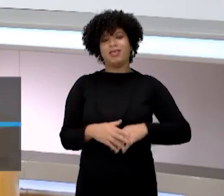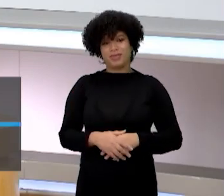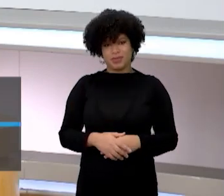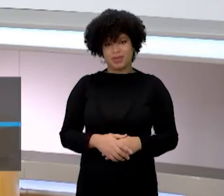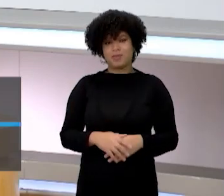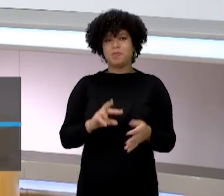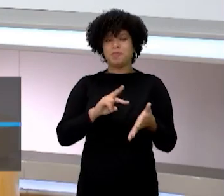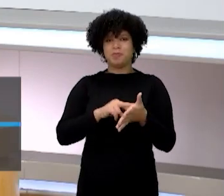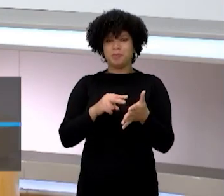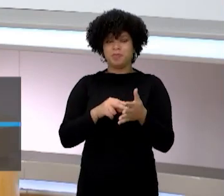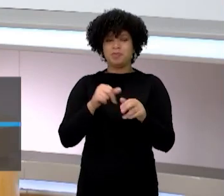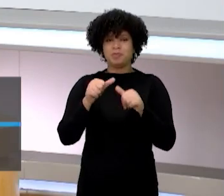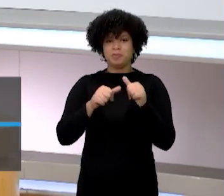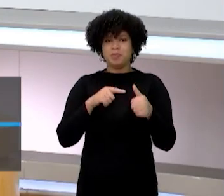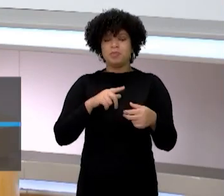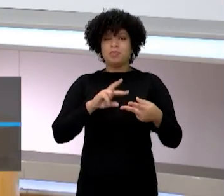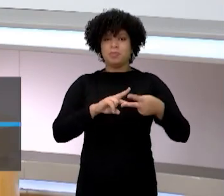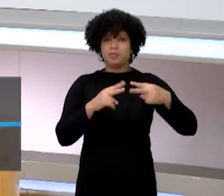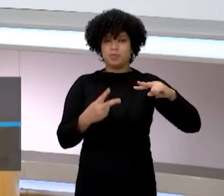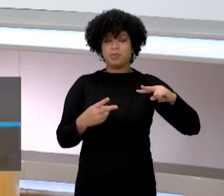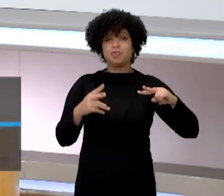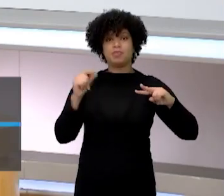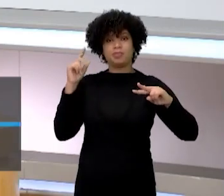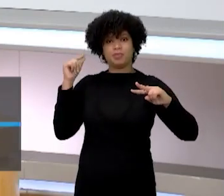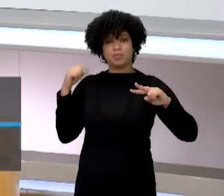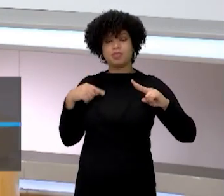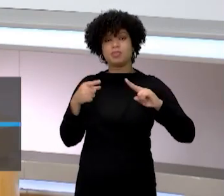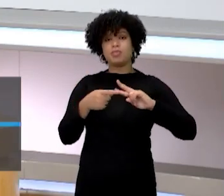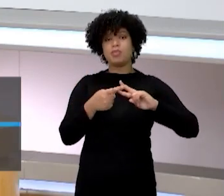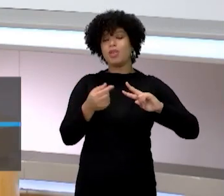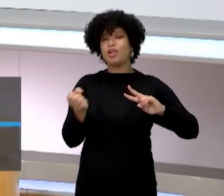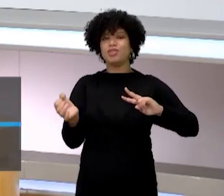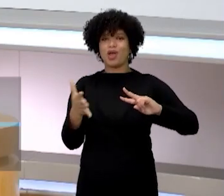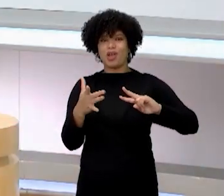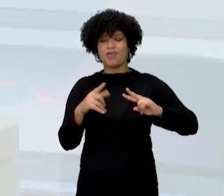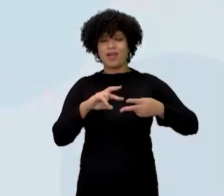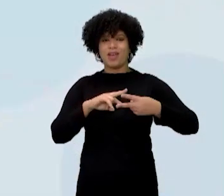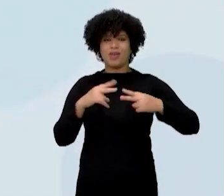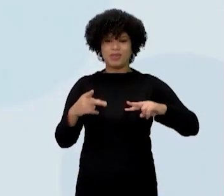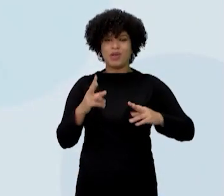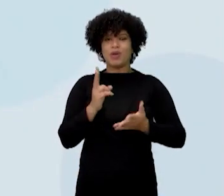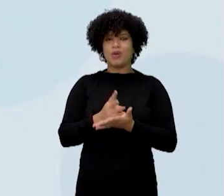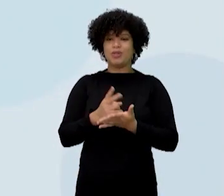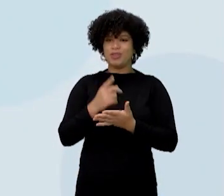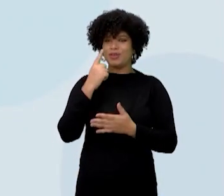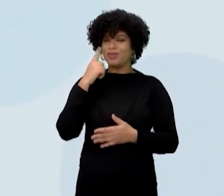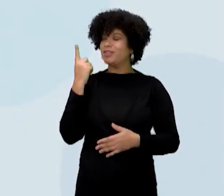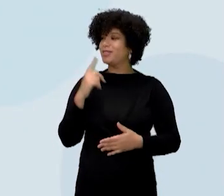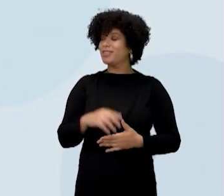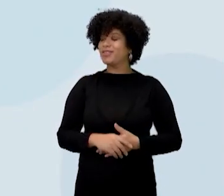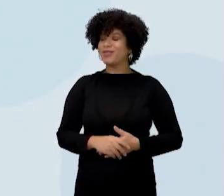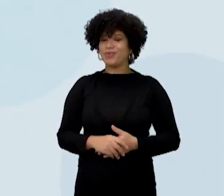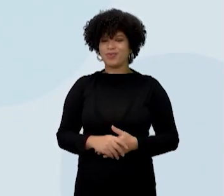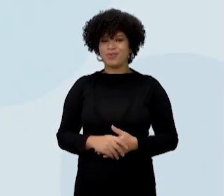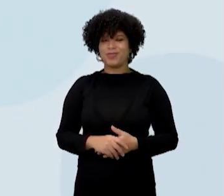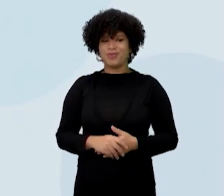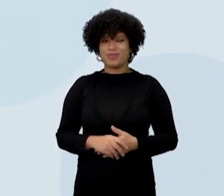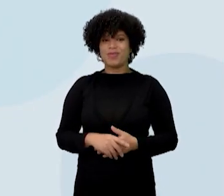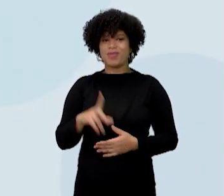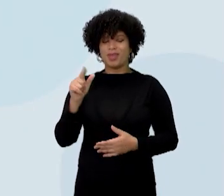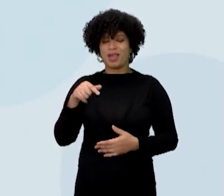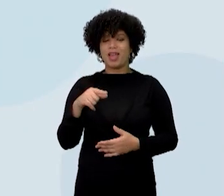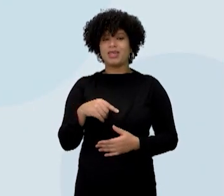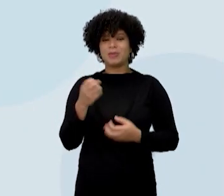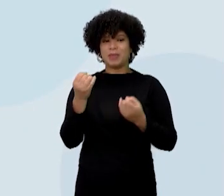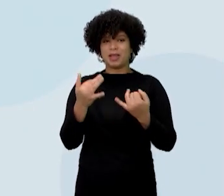eu tenho a união da fita antiga original com a fita nova que foi duplicada e que foi